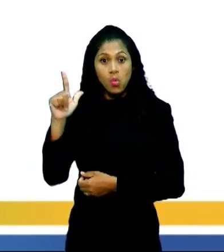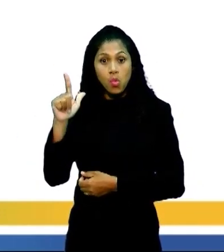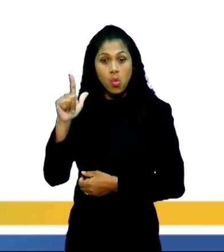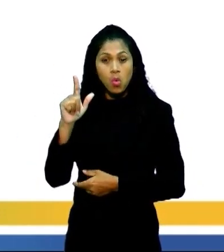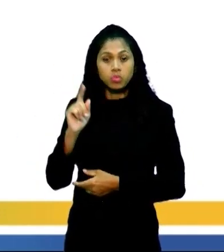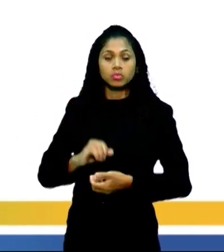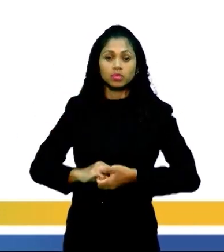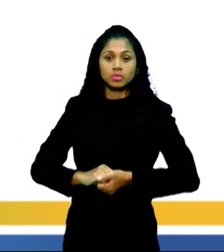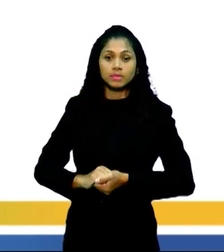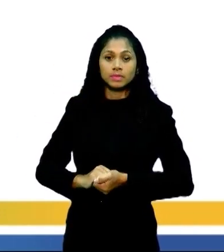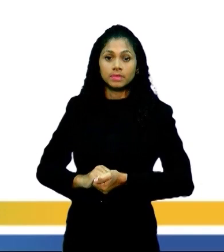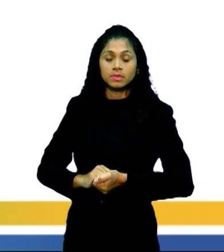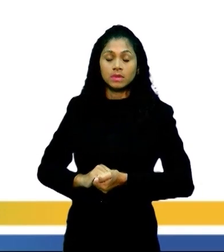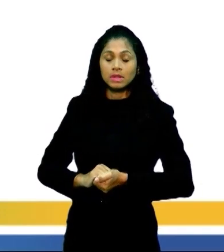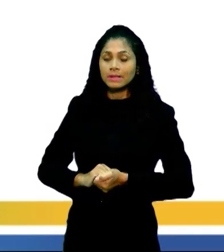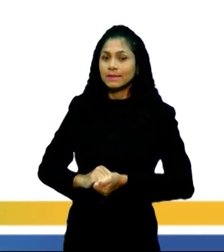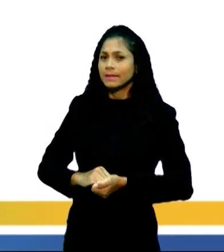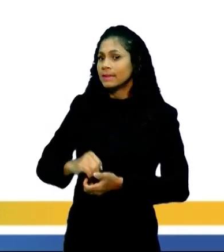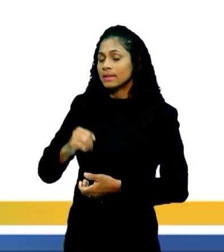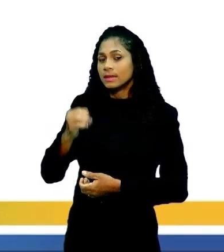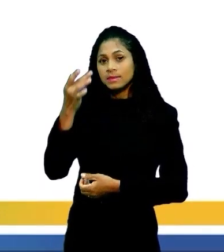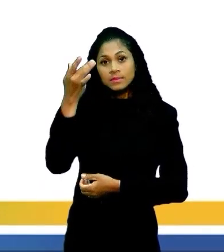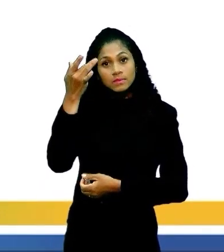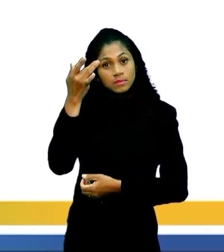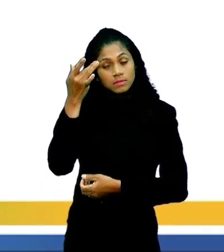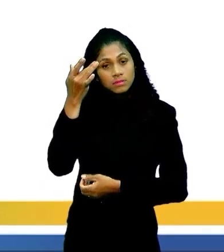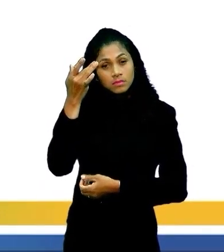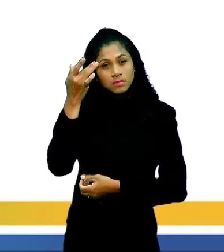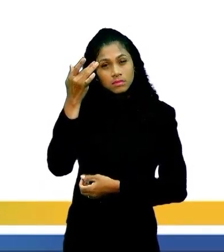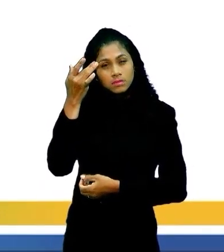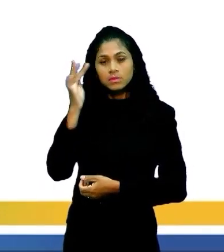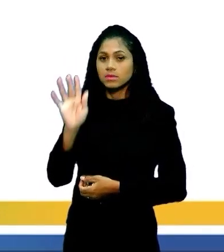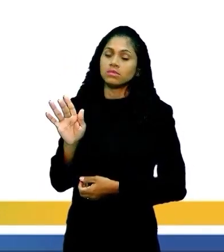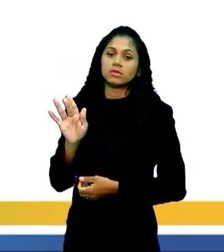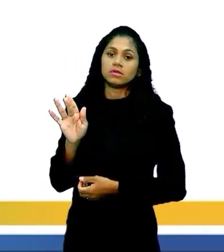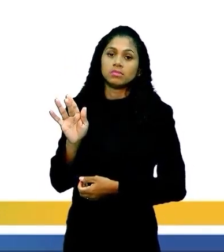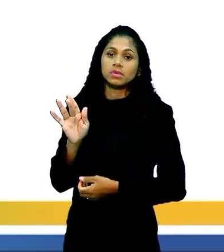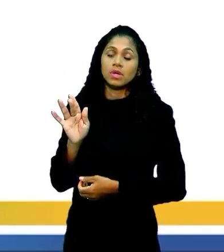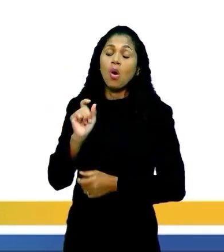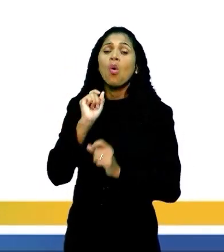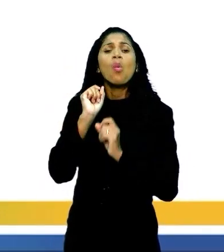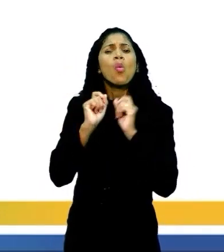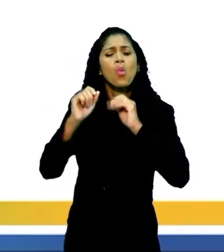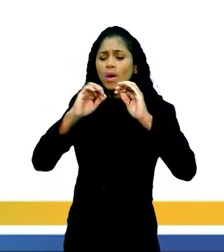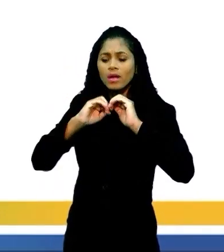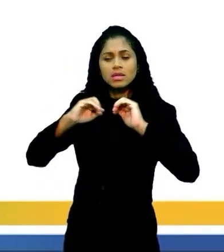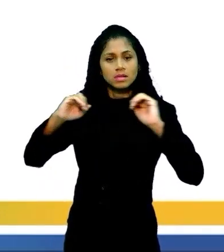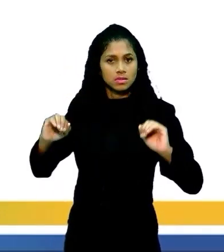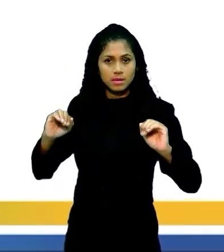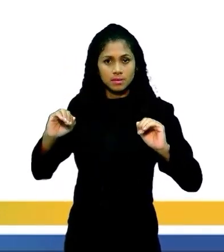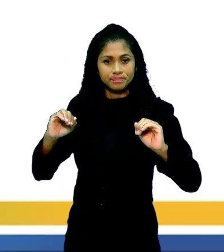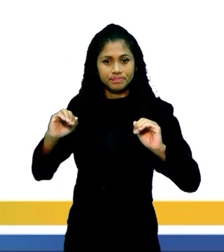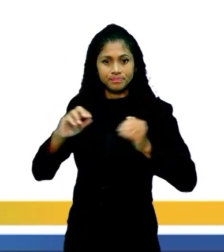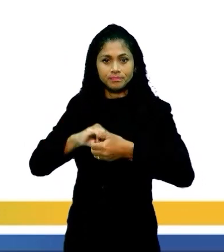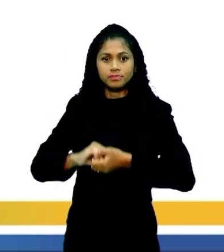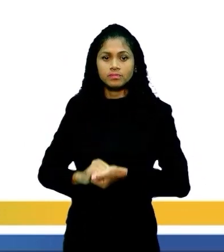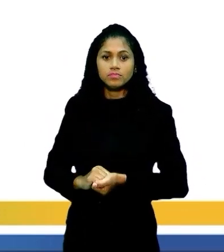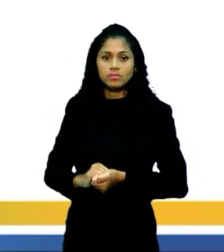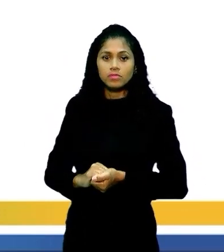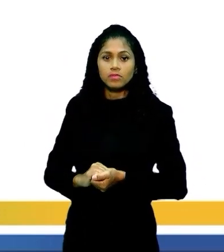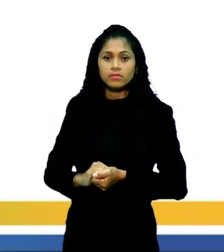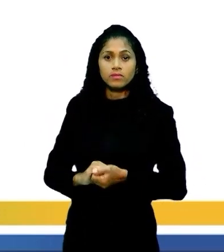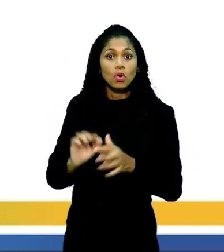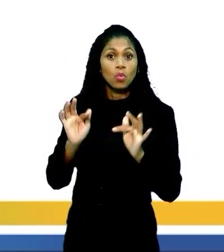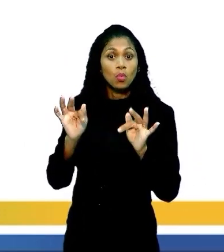que deviam separar. Tudo bem. 3, nesse ponto aí, ó. Razões.